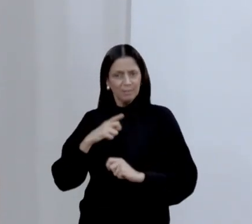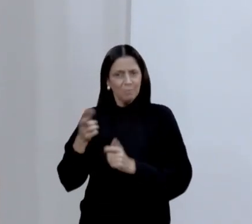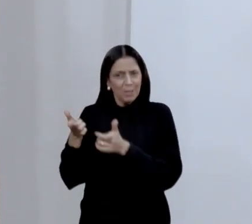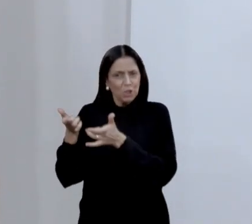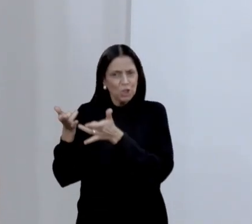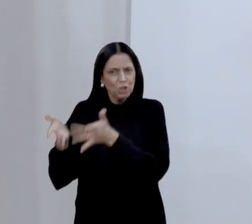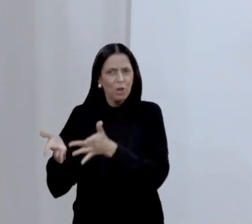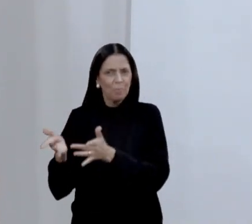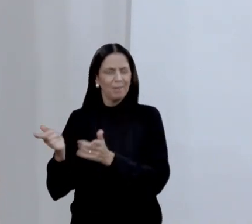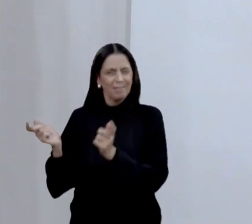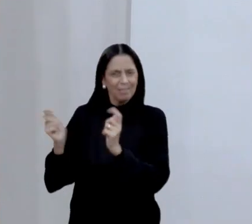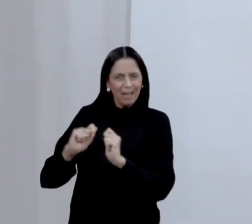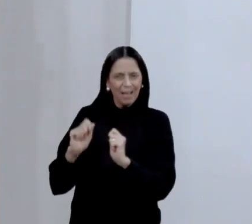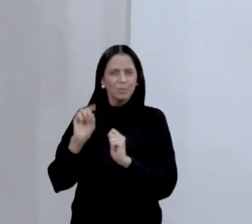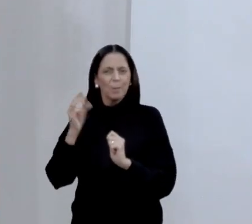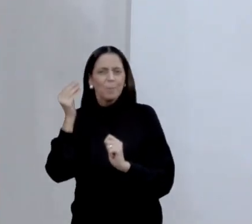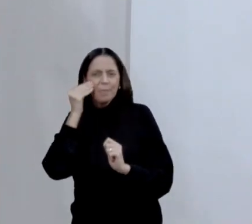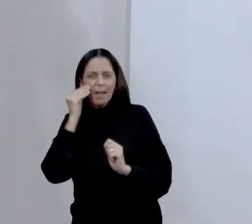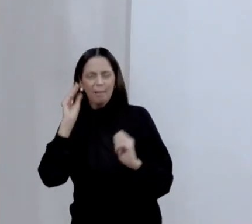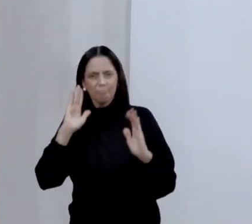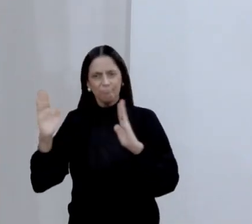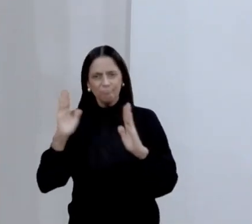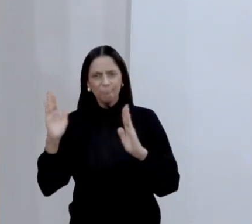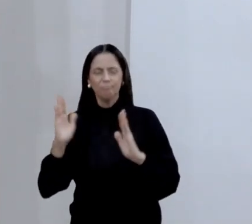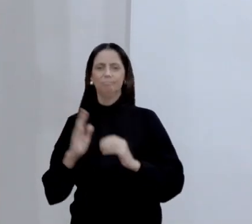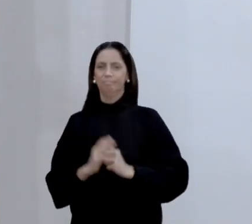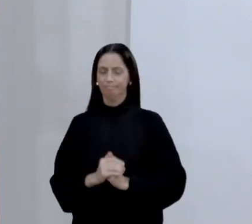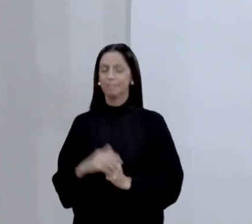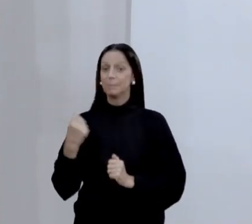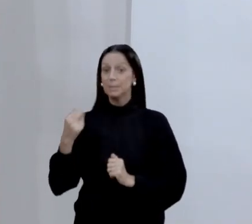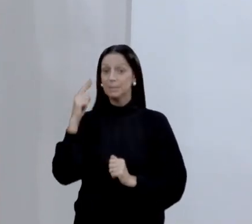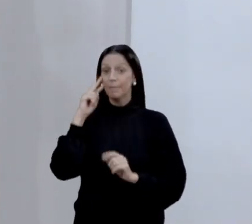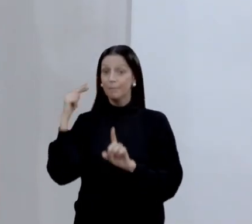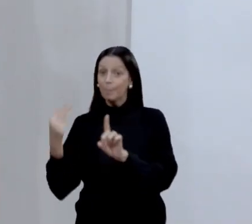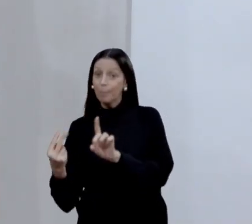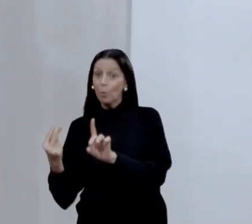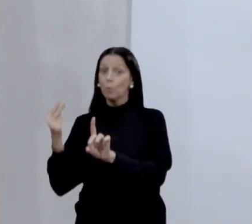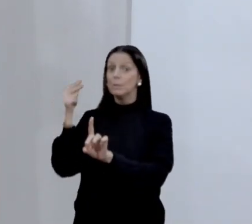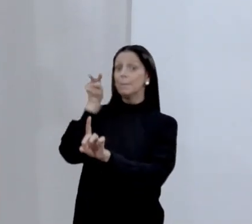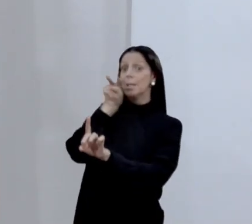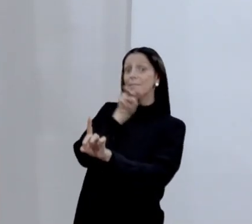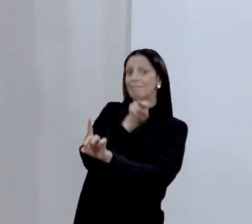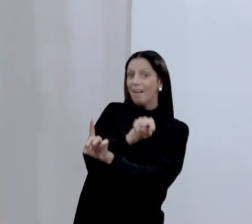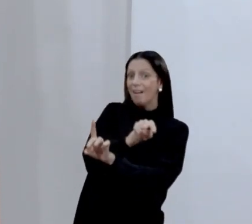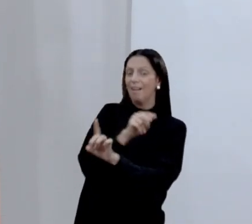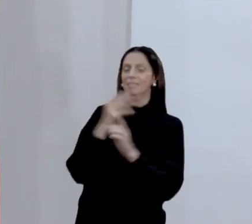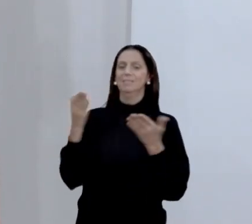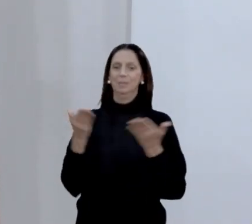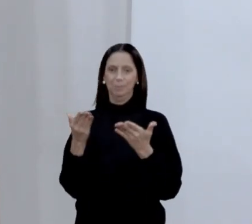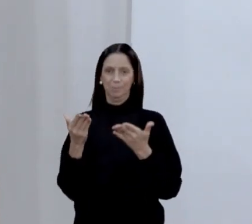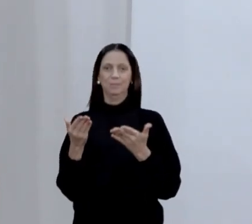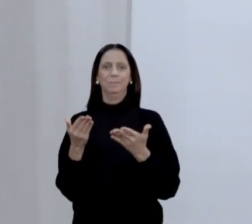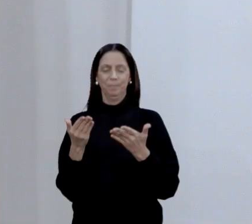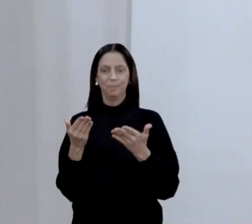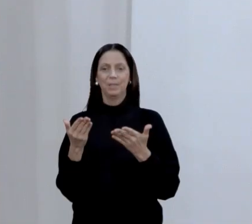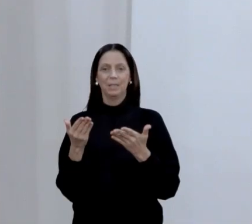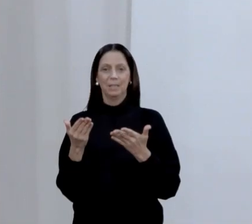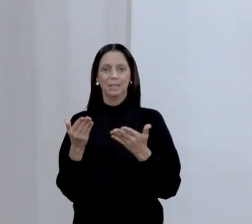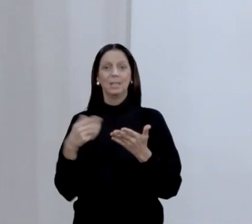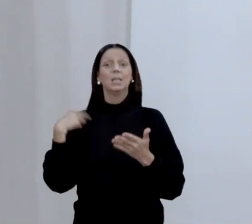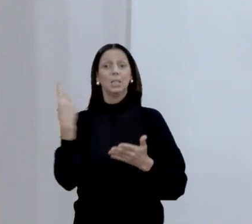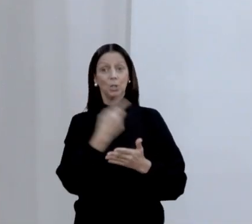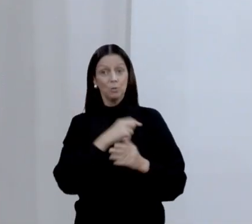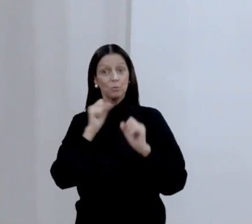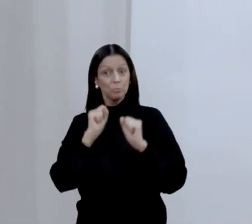para fazer. Então, a gente precisa olhar com outros olhos para o transporte coletivo. Eu quero reforçar a necessidade de conceder os nossos